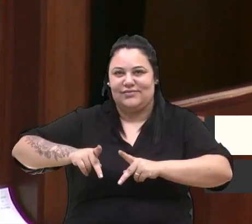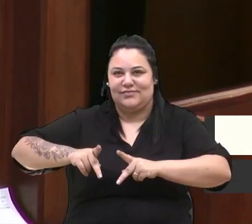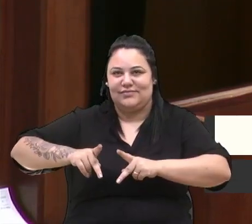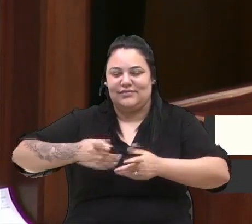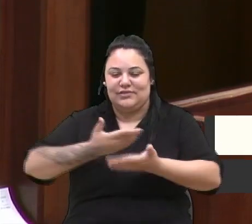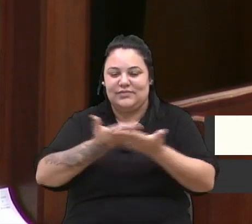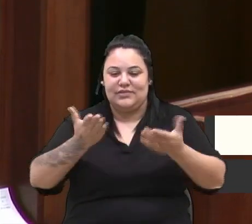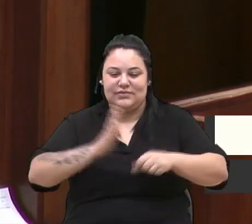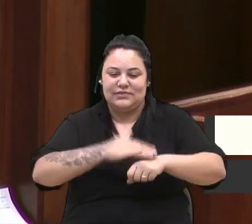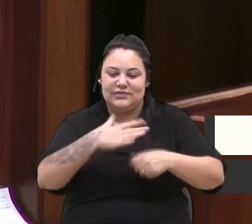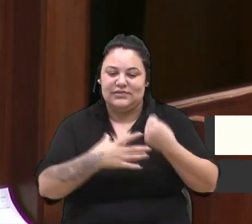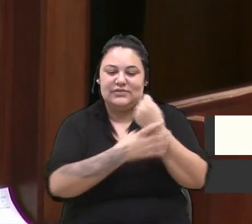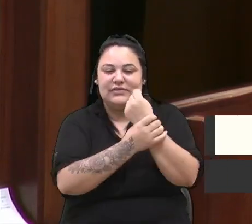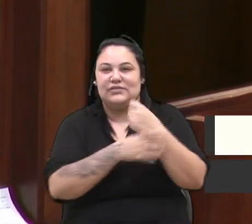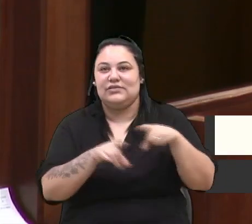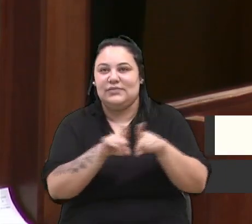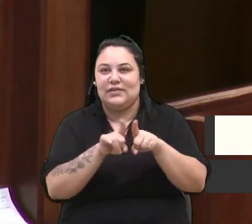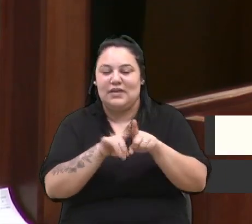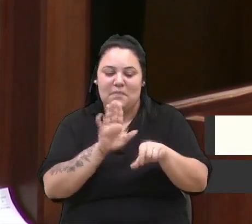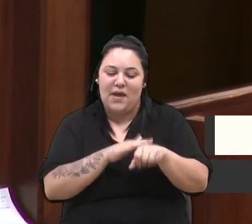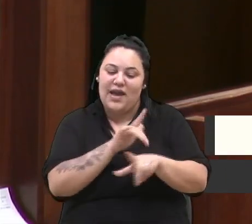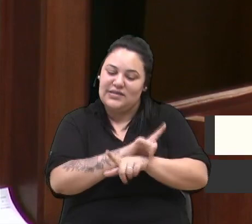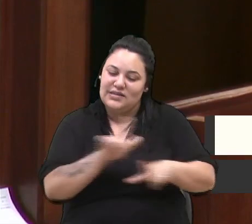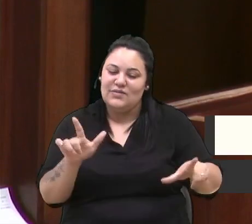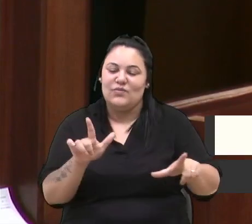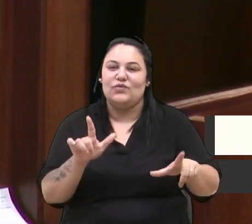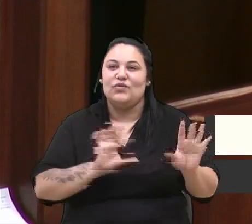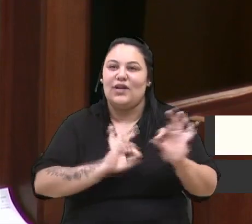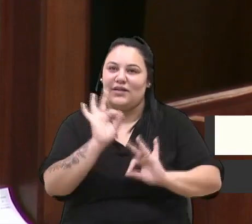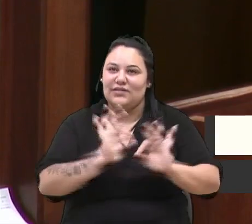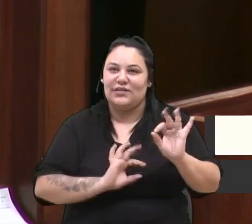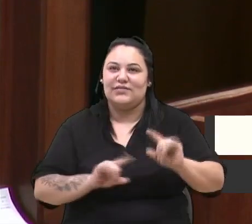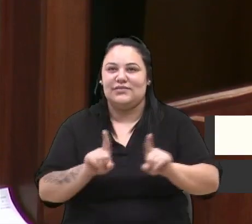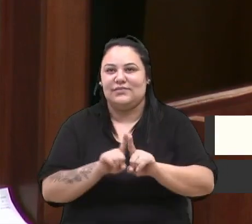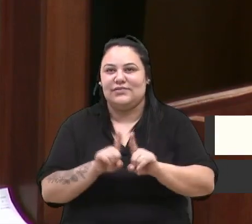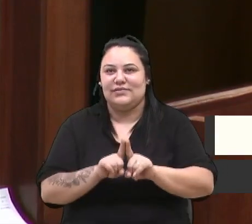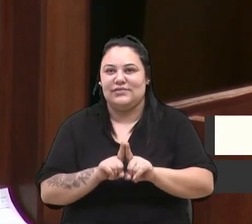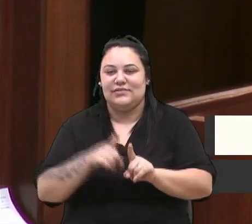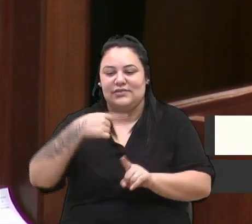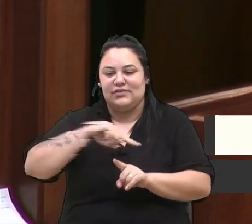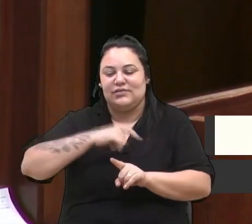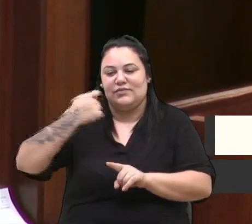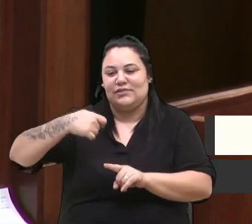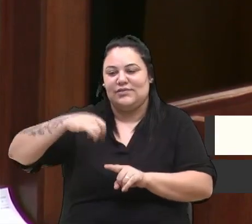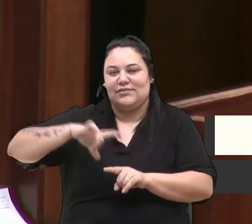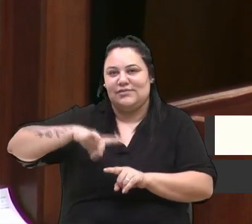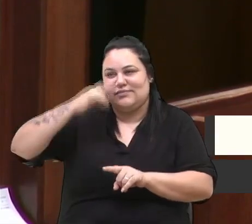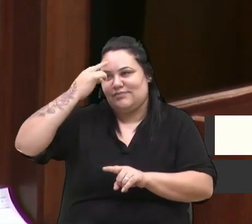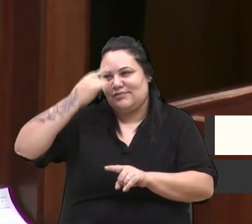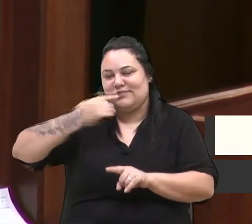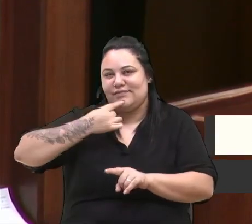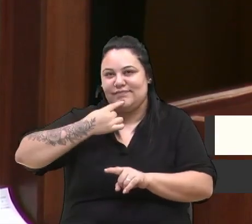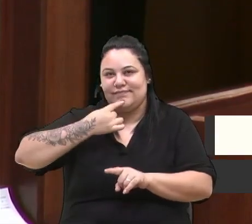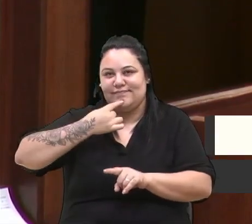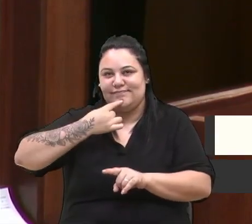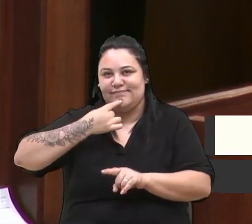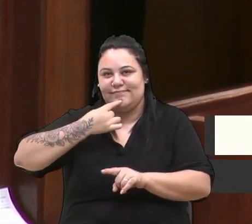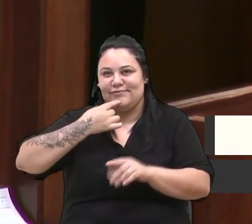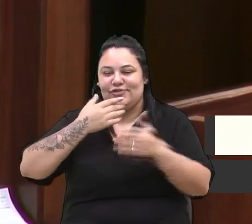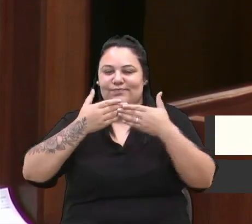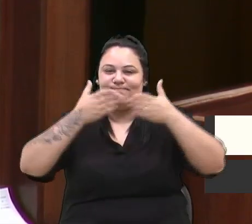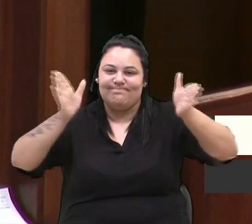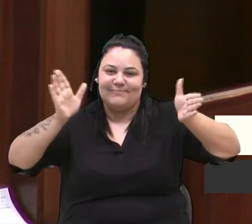seguros, mais limpos, mais organizados, e que a gente não precise ter aquela imagem das janelas quebradas.